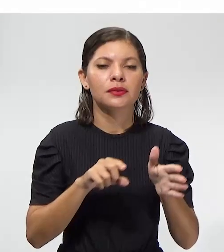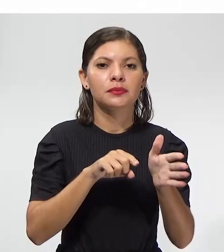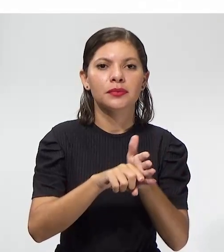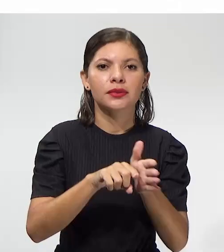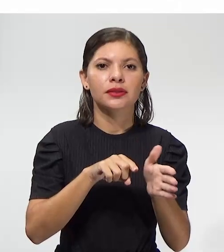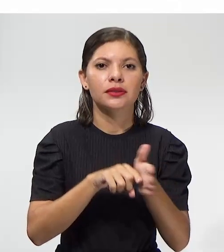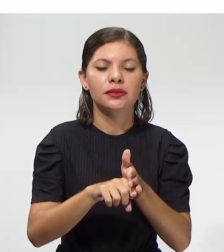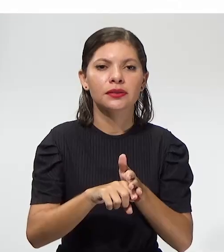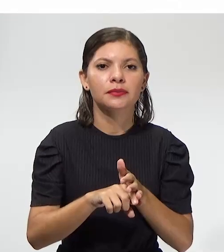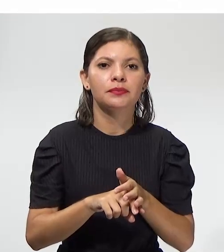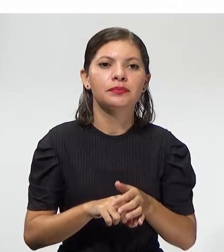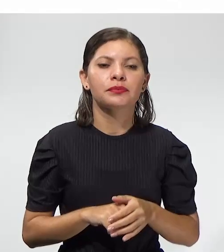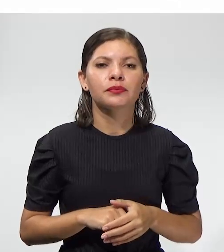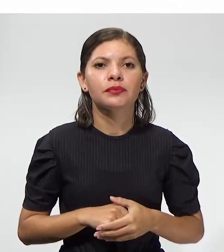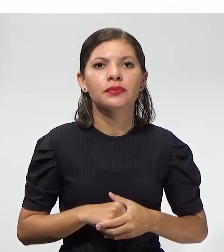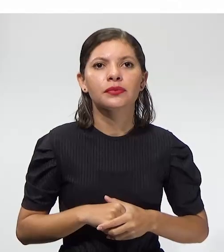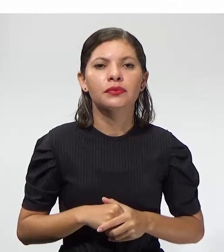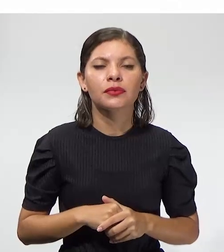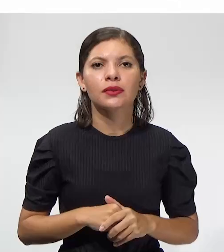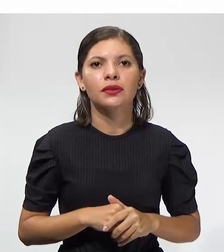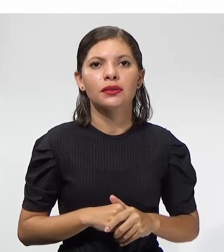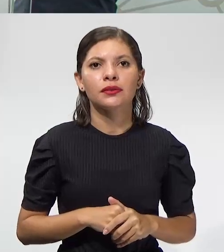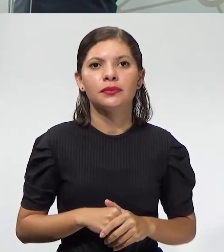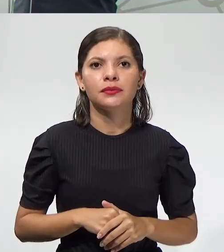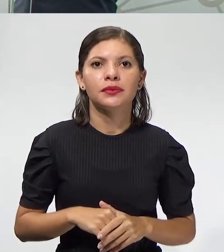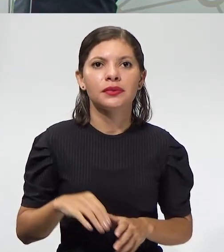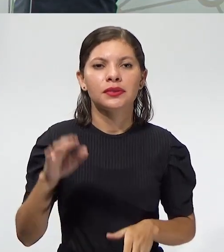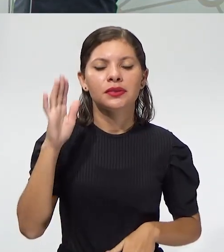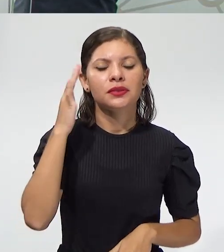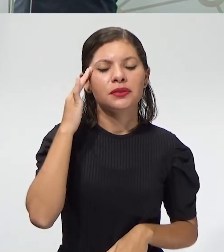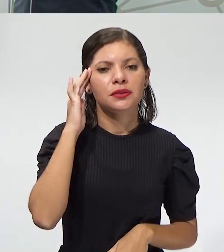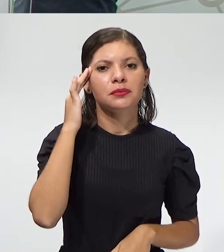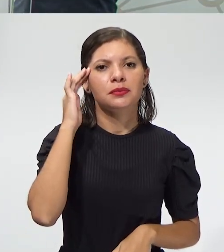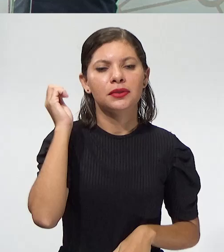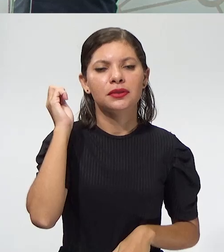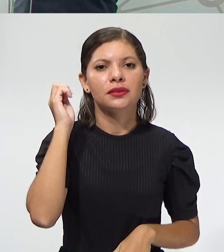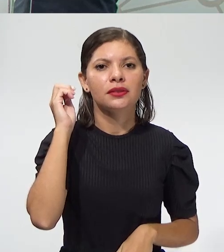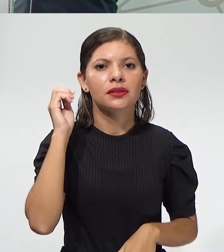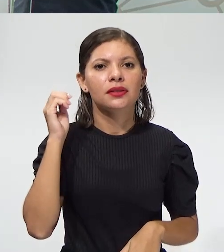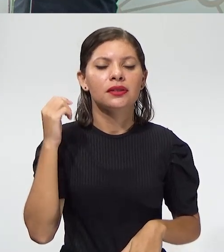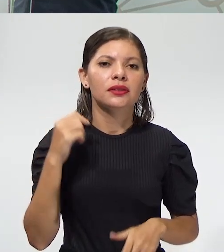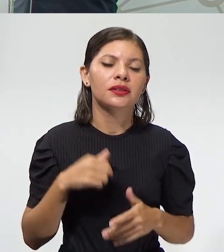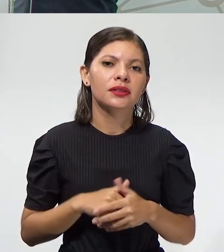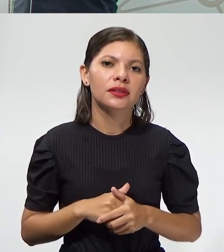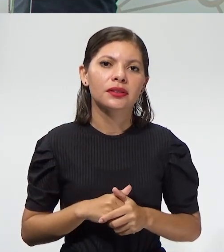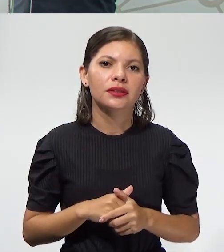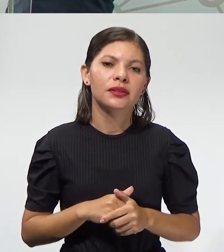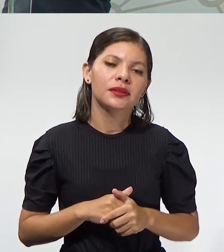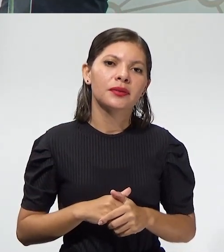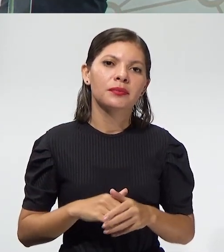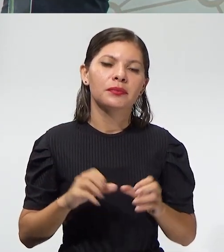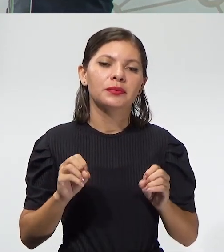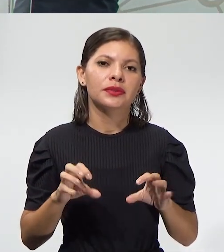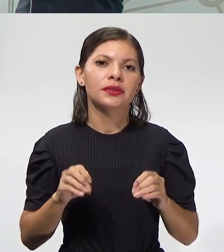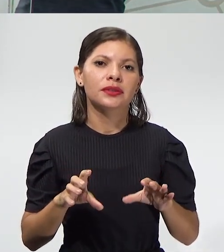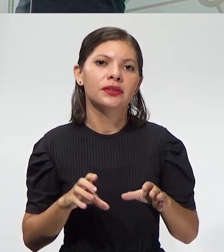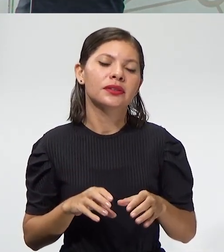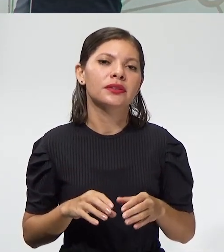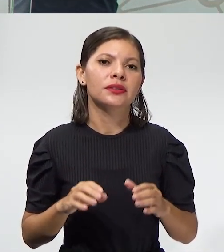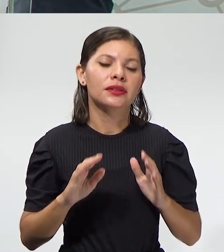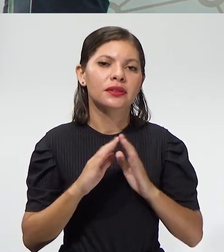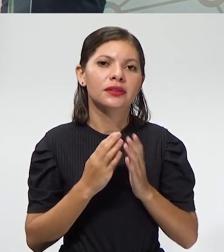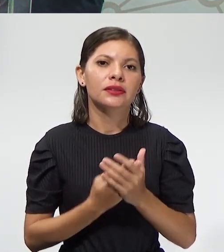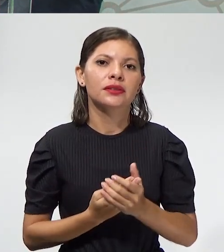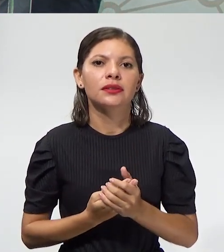ensino e a pesquisa. Geralmente a gente pensa assim, né, que a pesquisa e o